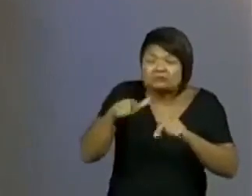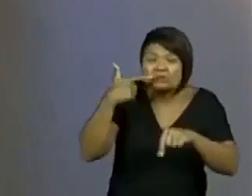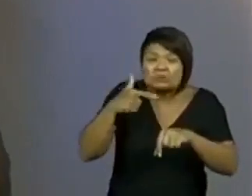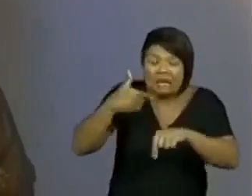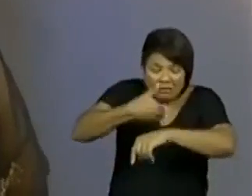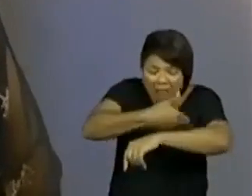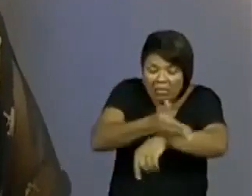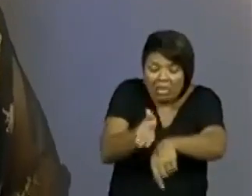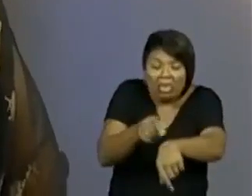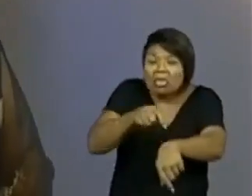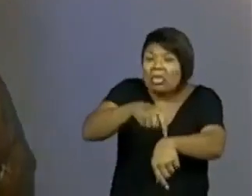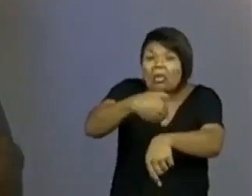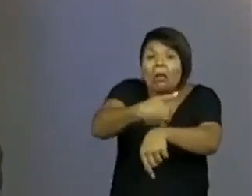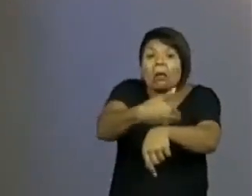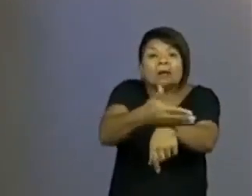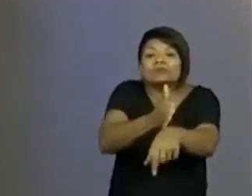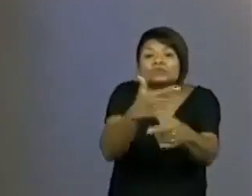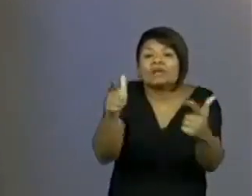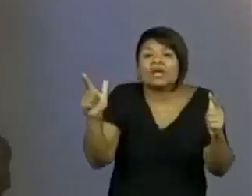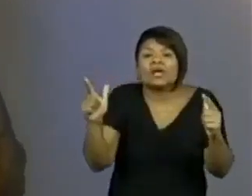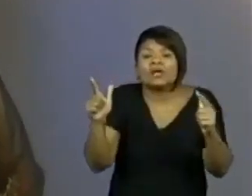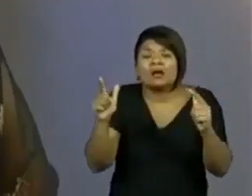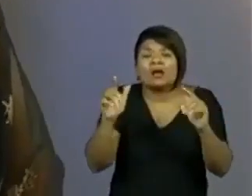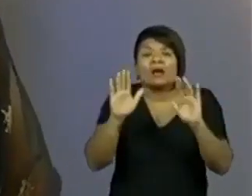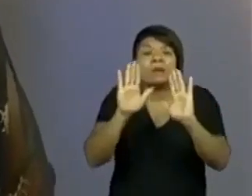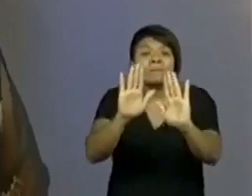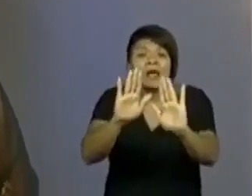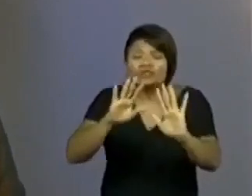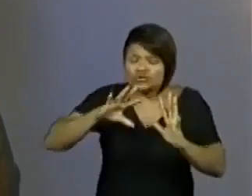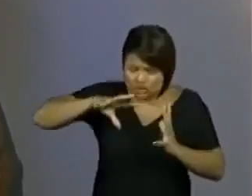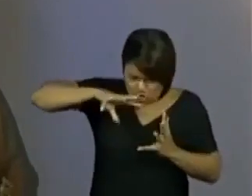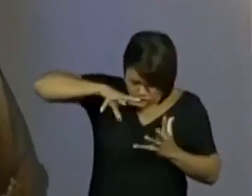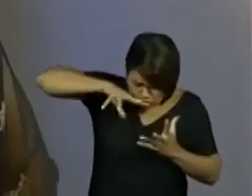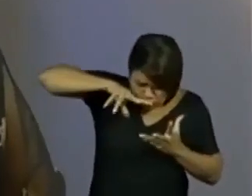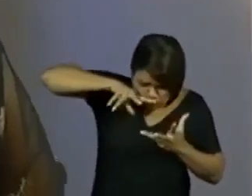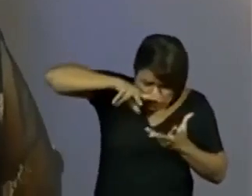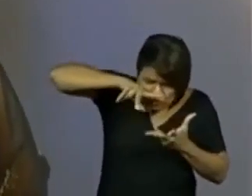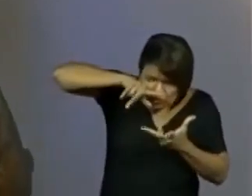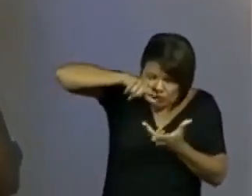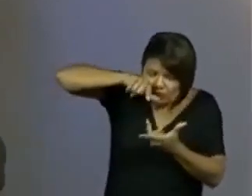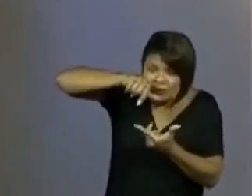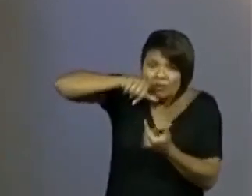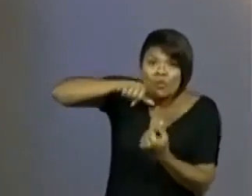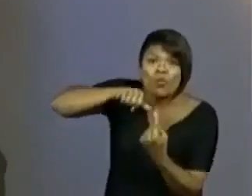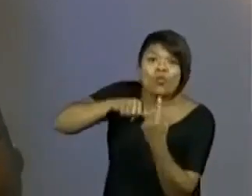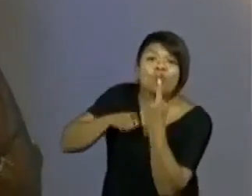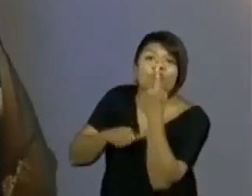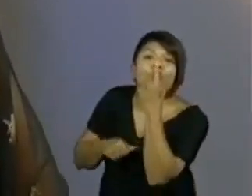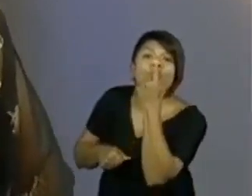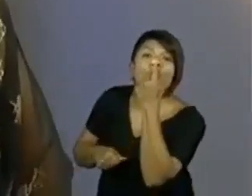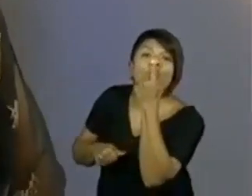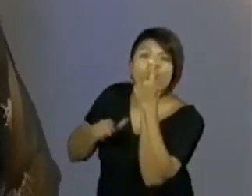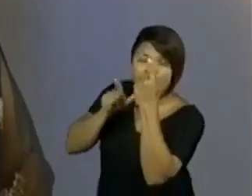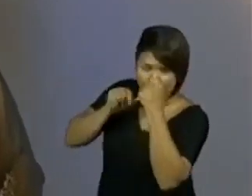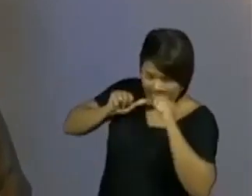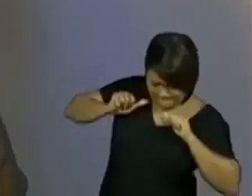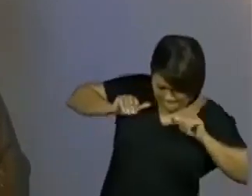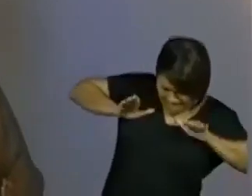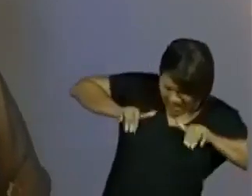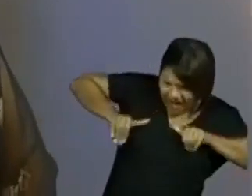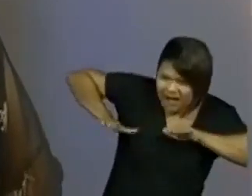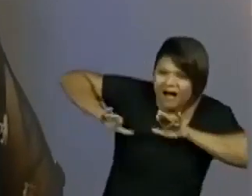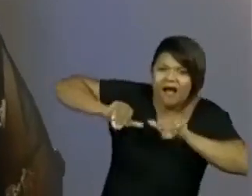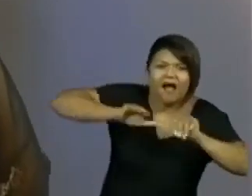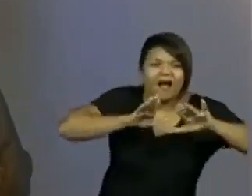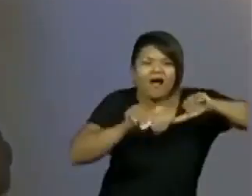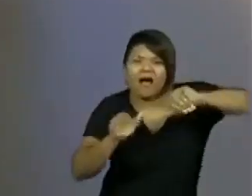havia, todos tinham sido um mesmo grande ser, pássaro ancestral.